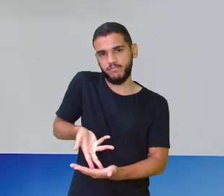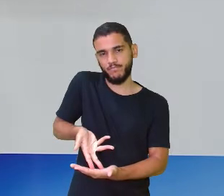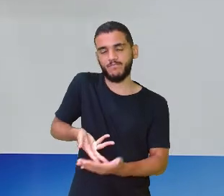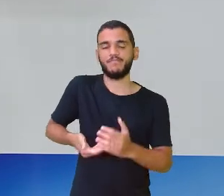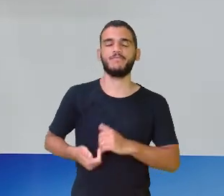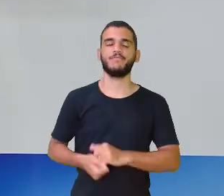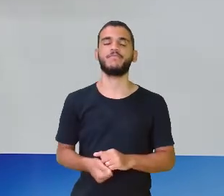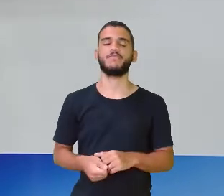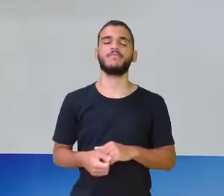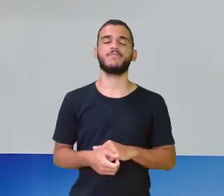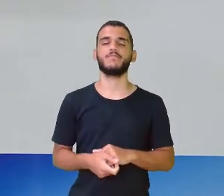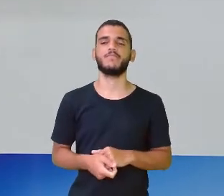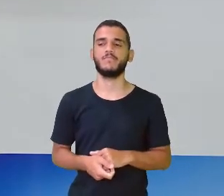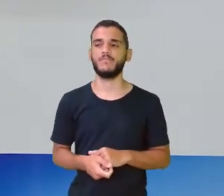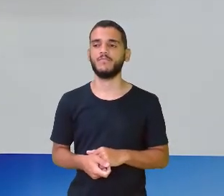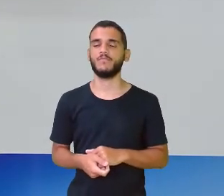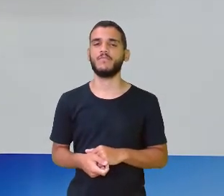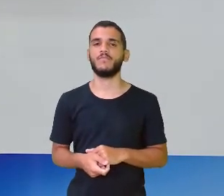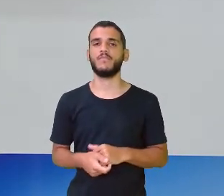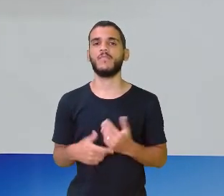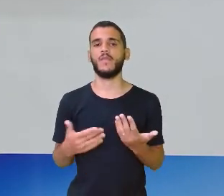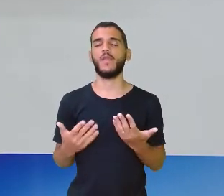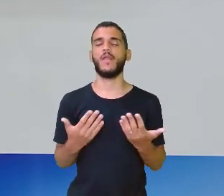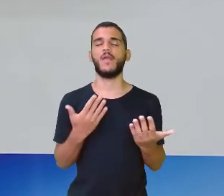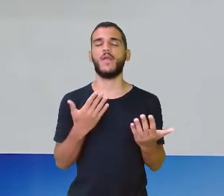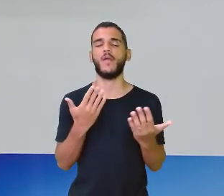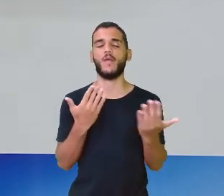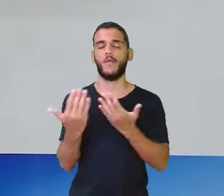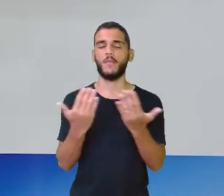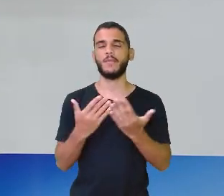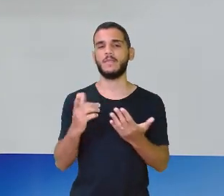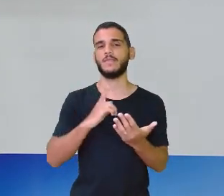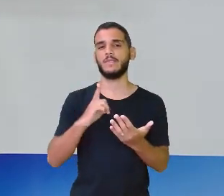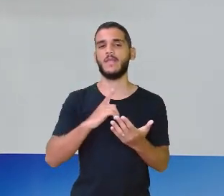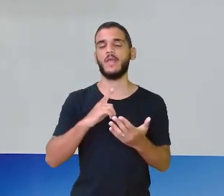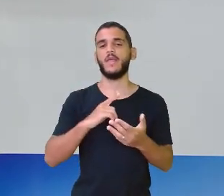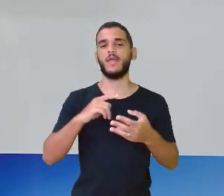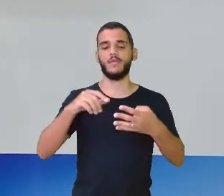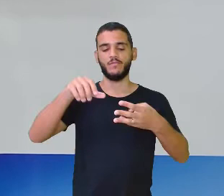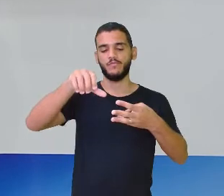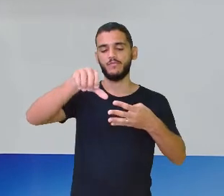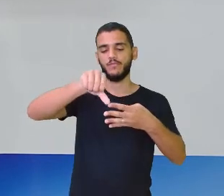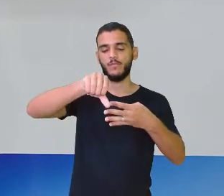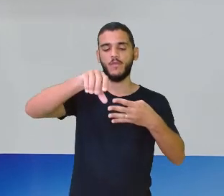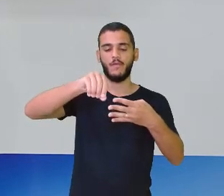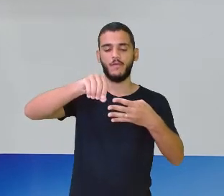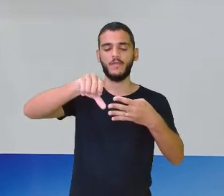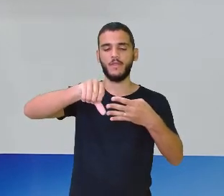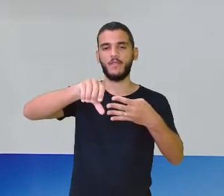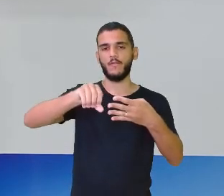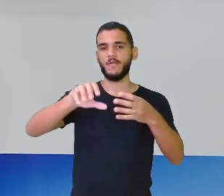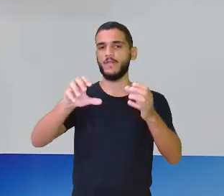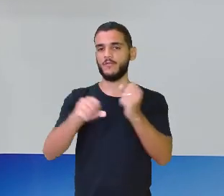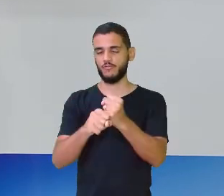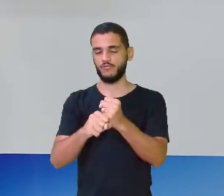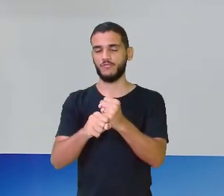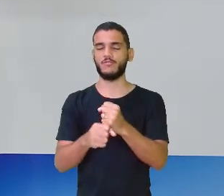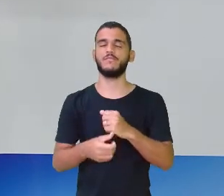É como se eu tivesse dois ângulos de 90 graus juntos, ó. Presta atenção aqui, ó.